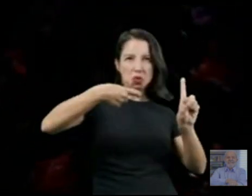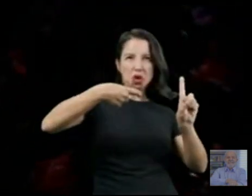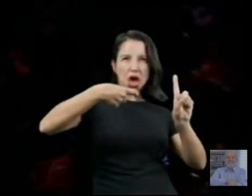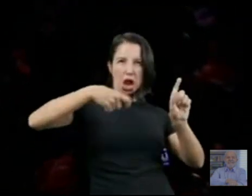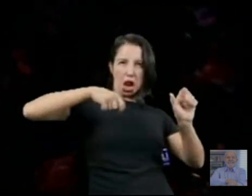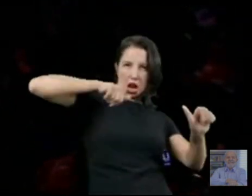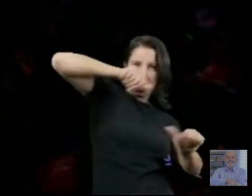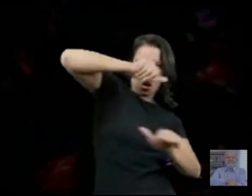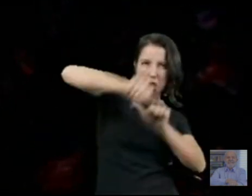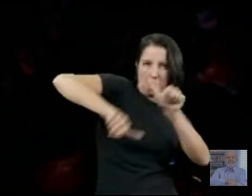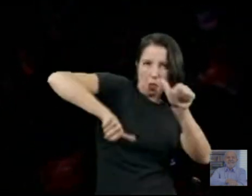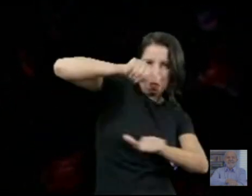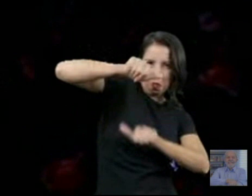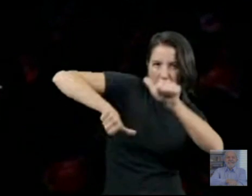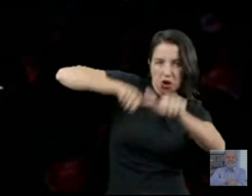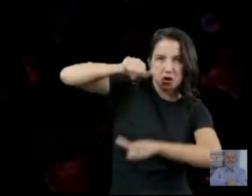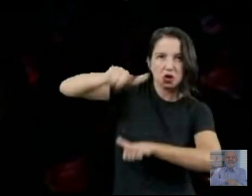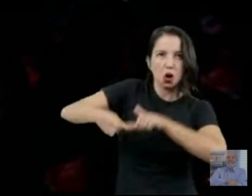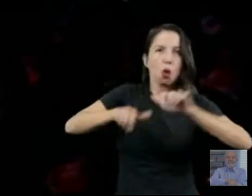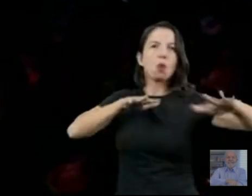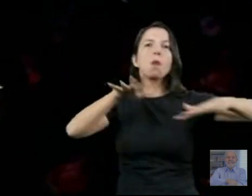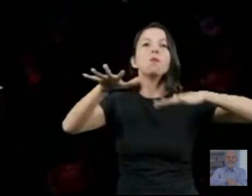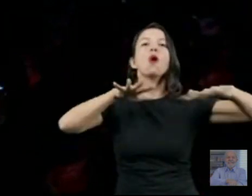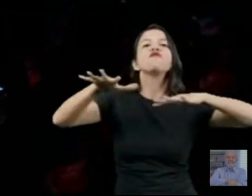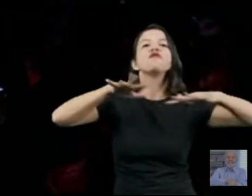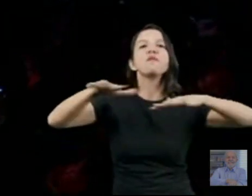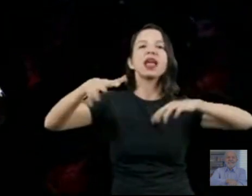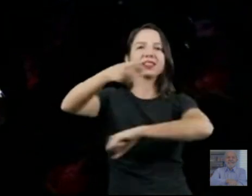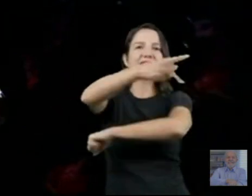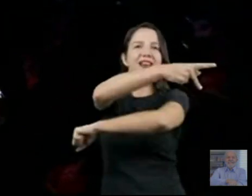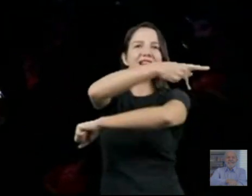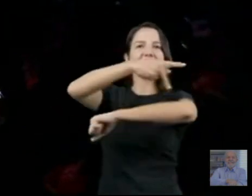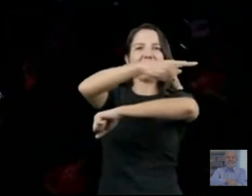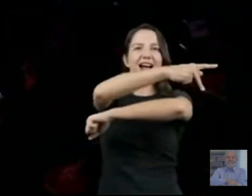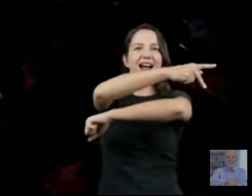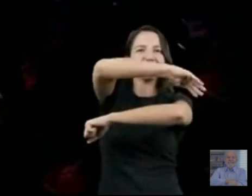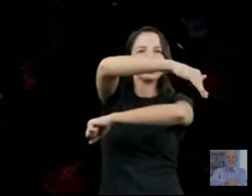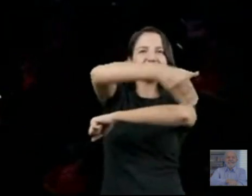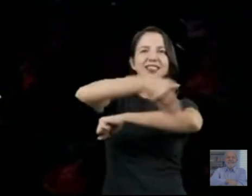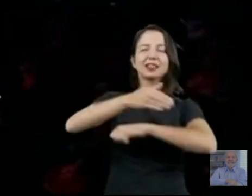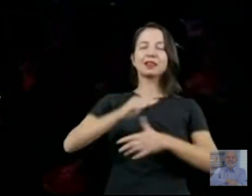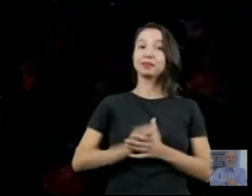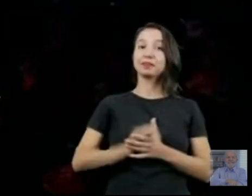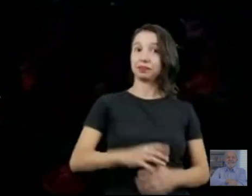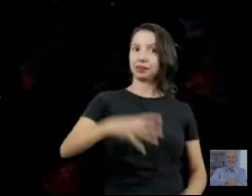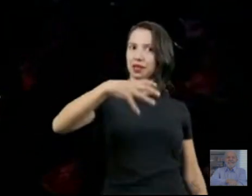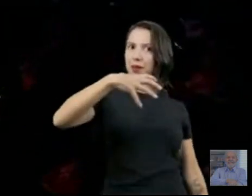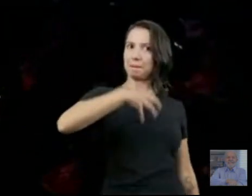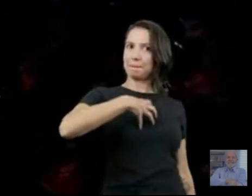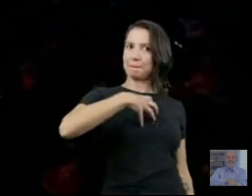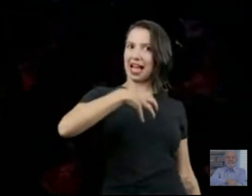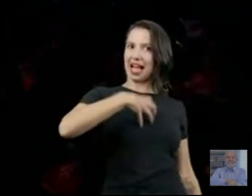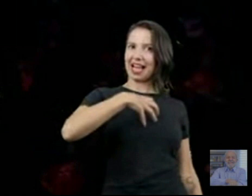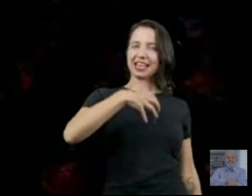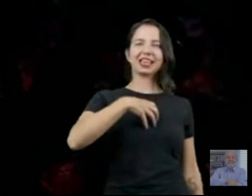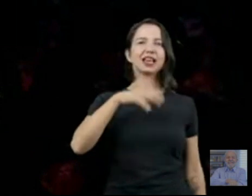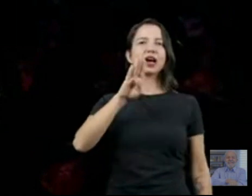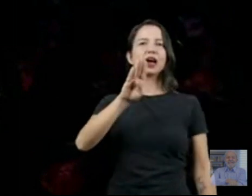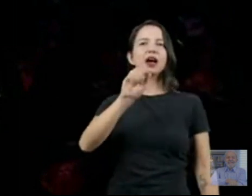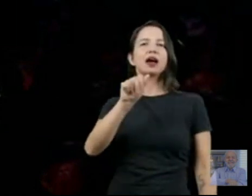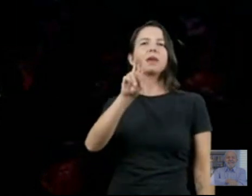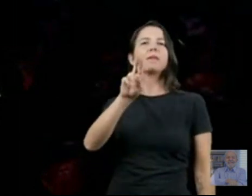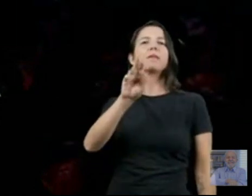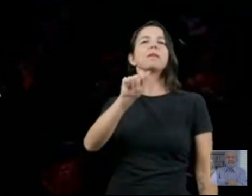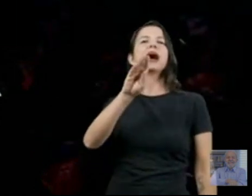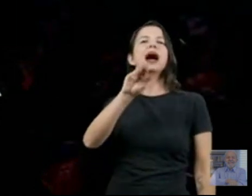esquina. Bahia, bárbara e doce, Sergipe, o chão de Xingó,